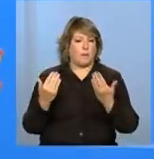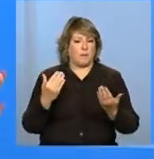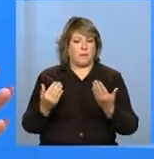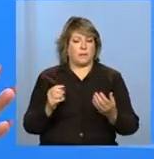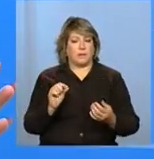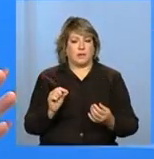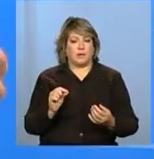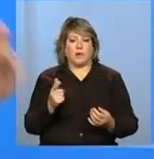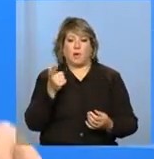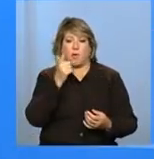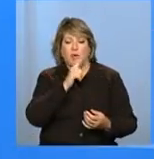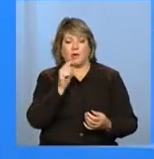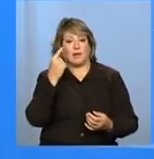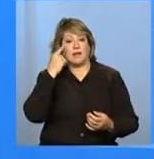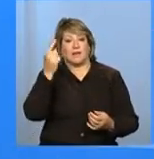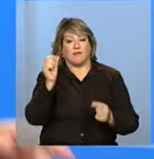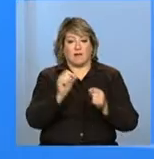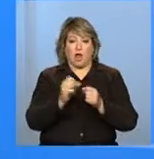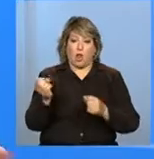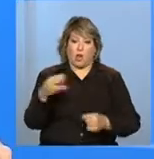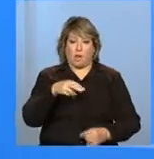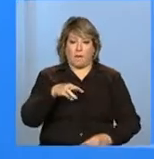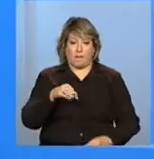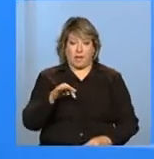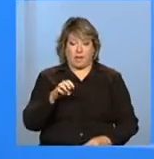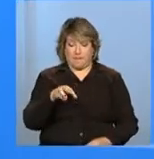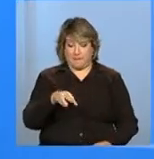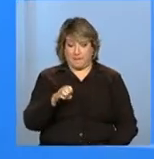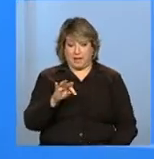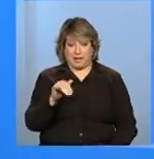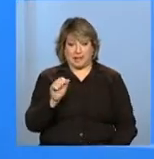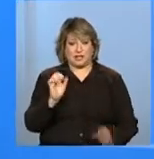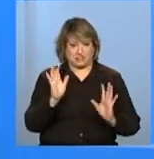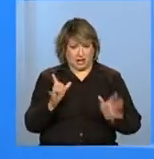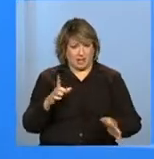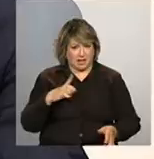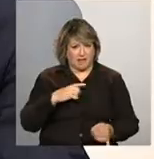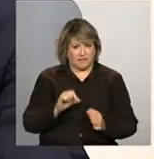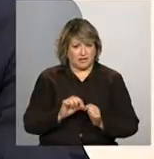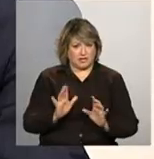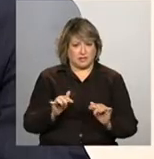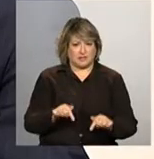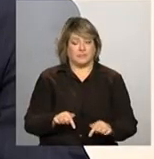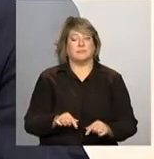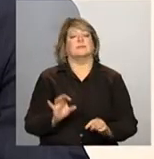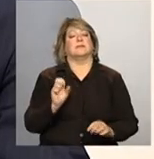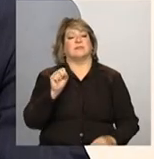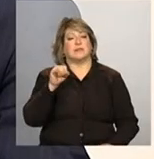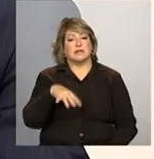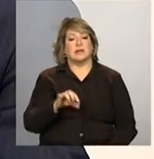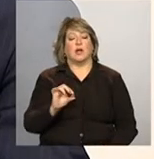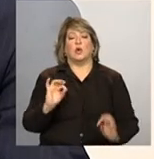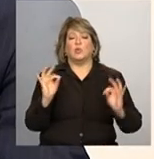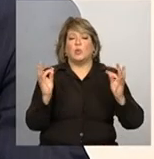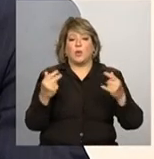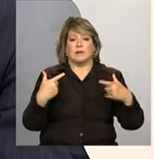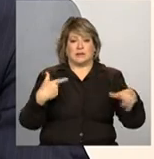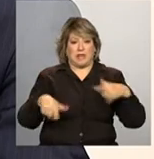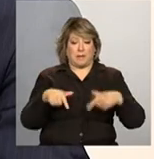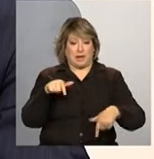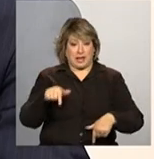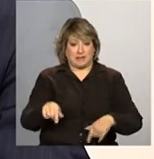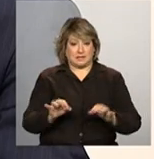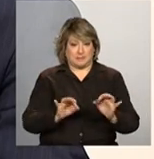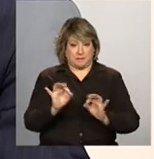metas são traçadas. Já existem essas metas, os objetivos definidos? Sim, toda a execução do plano Viver Sem Limites